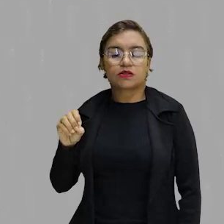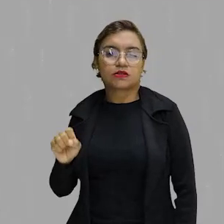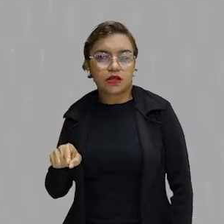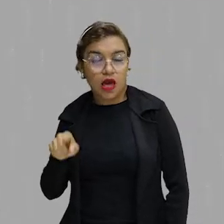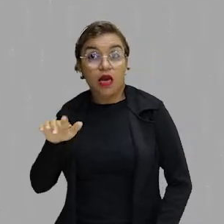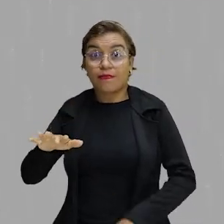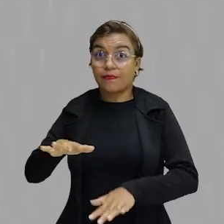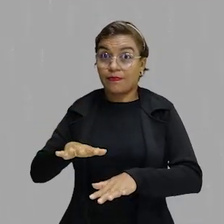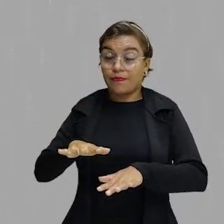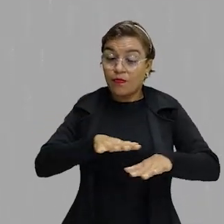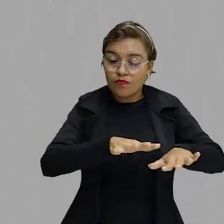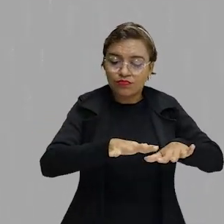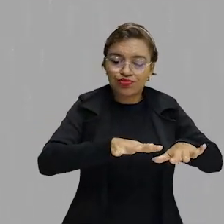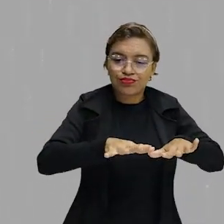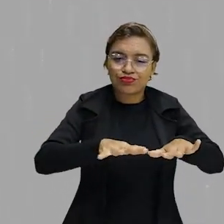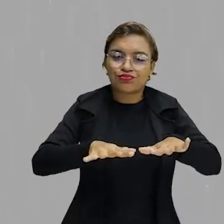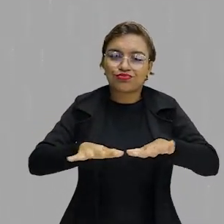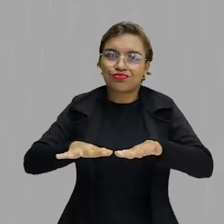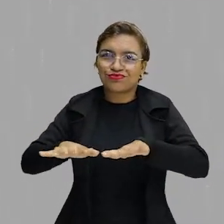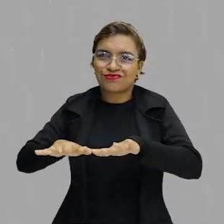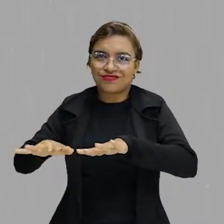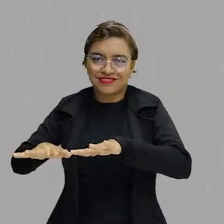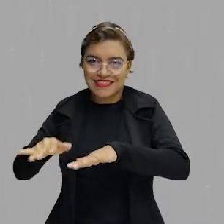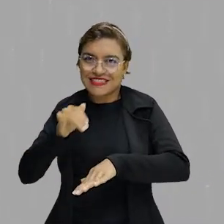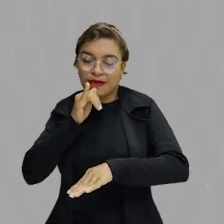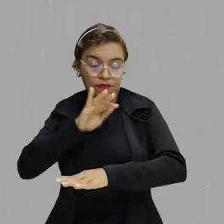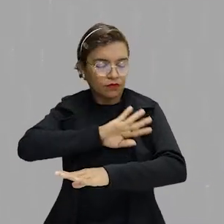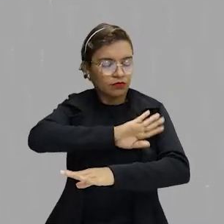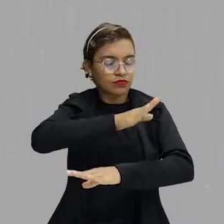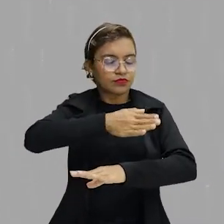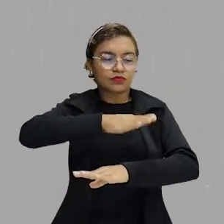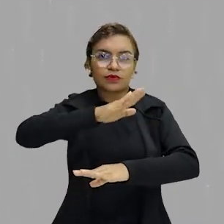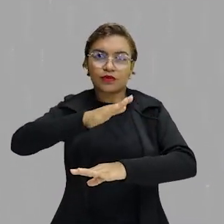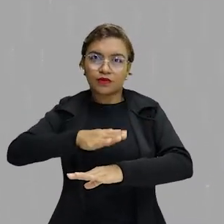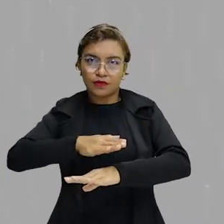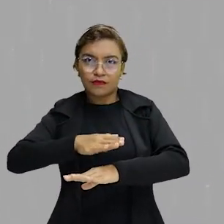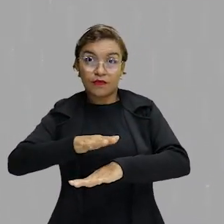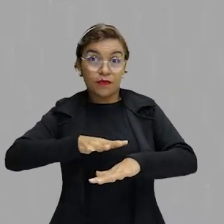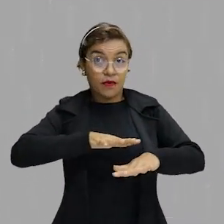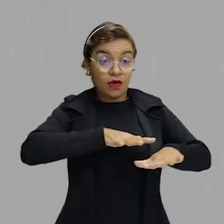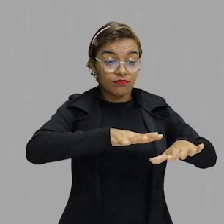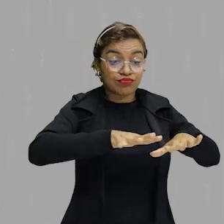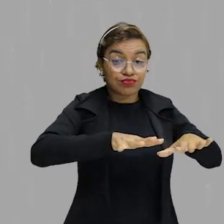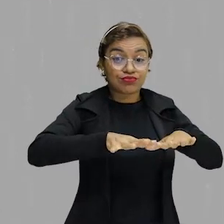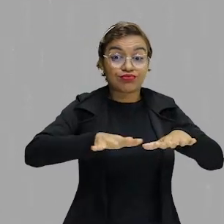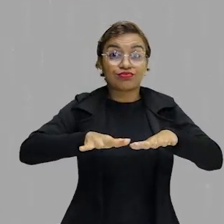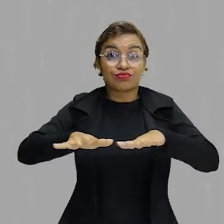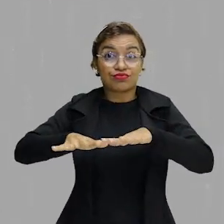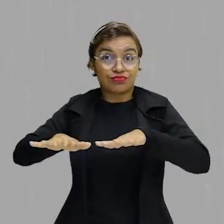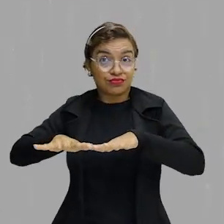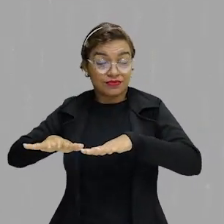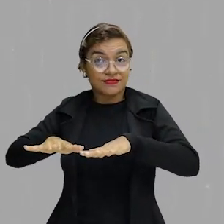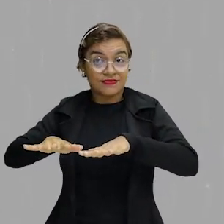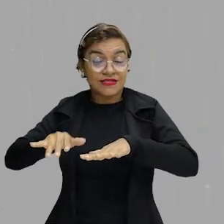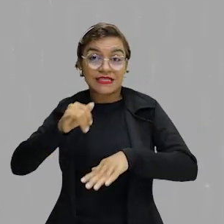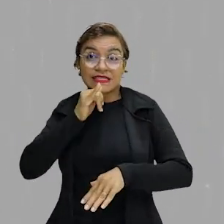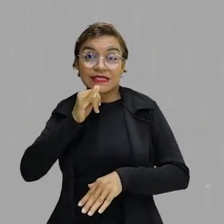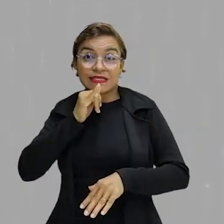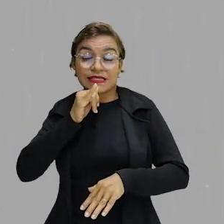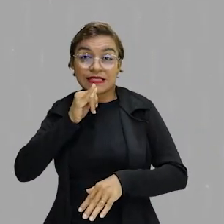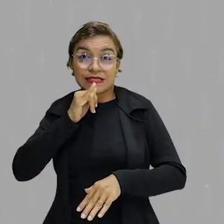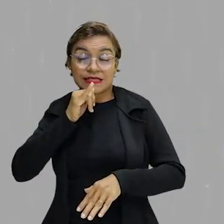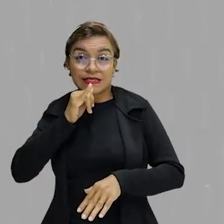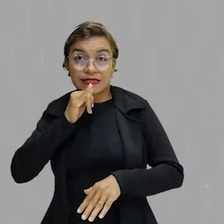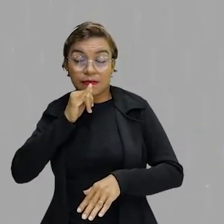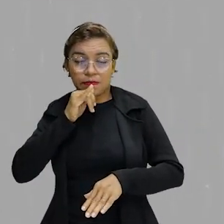movimentação horizontal do nosso relevo, galera, tá? A grande questão da orogênese, ela vai acontecer normalmente quando há pressão